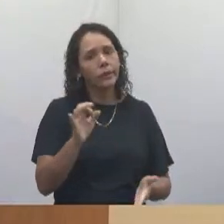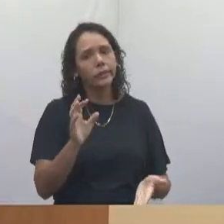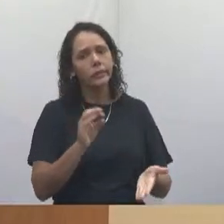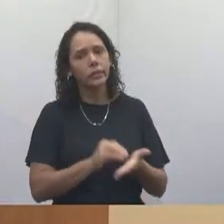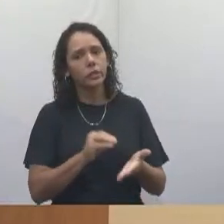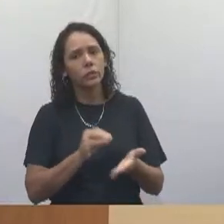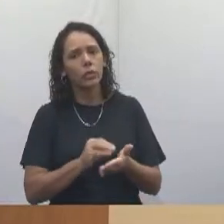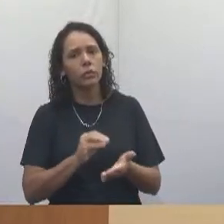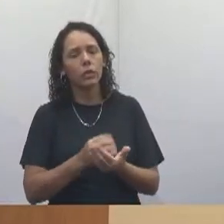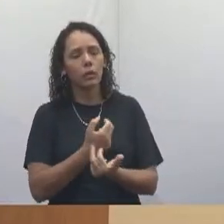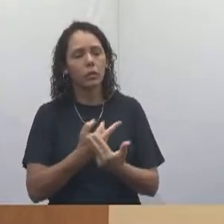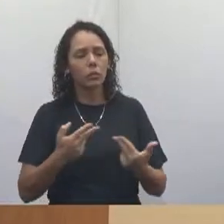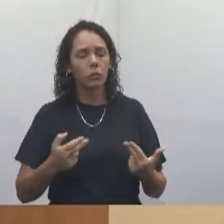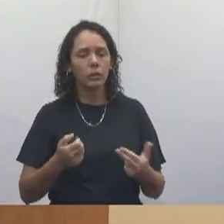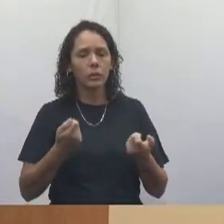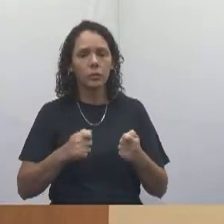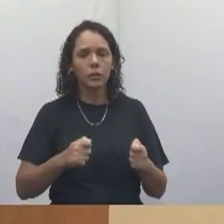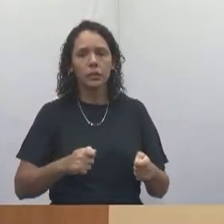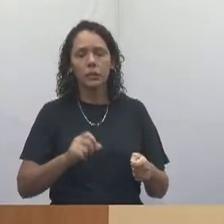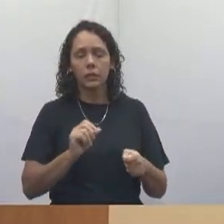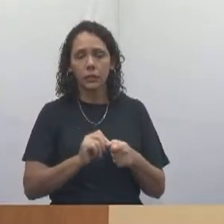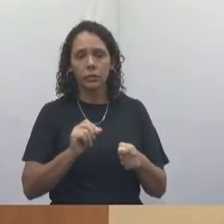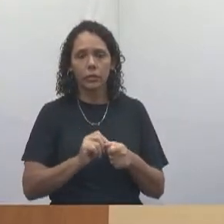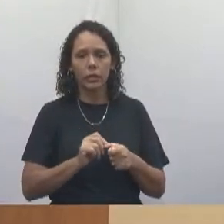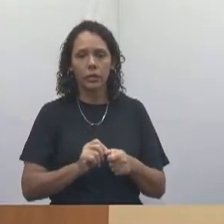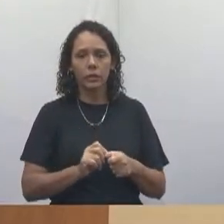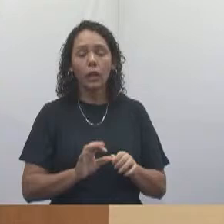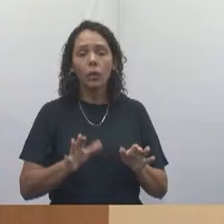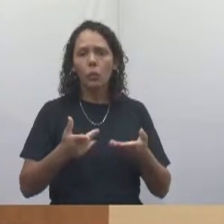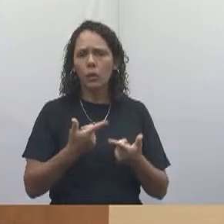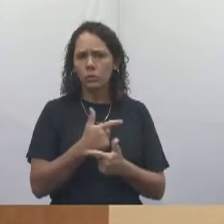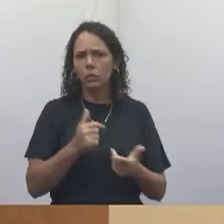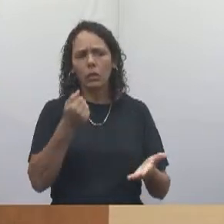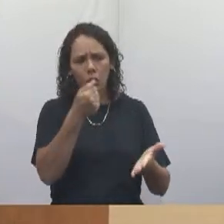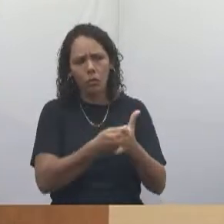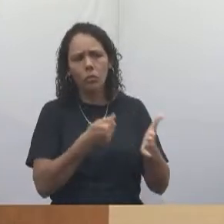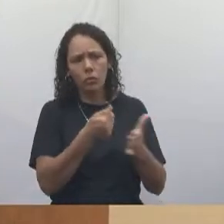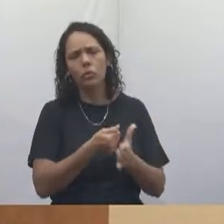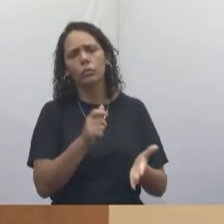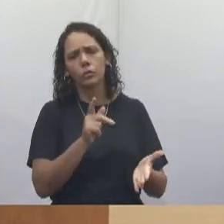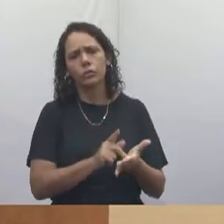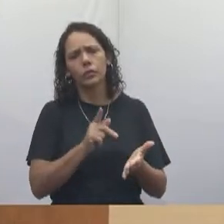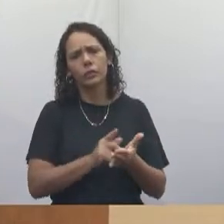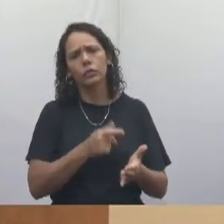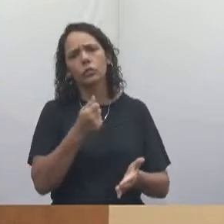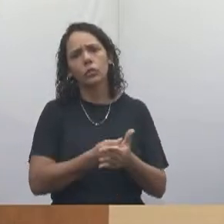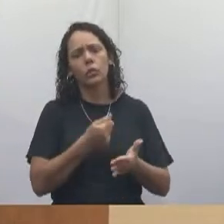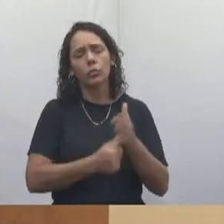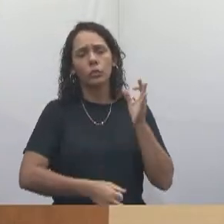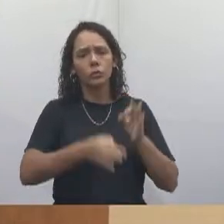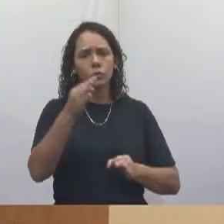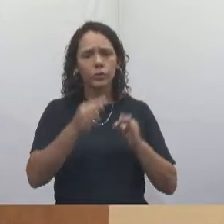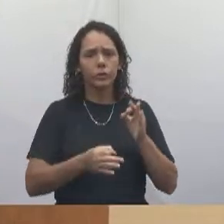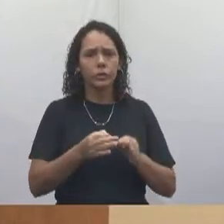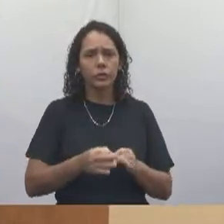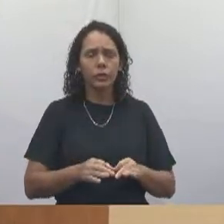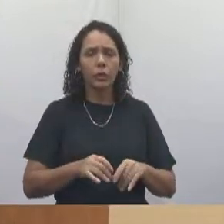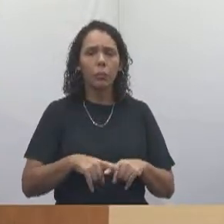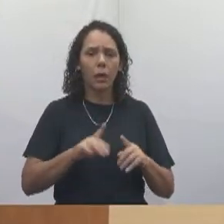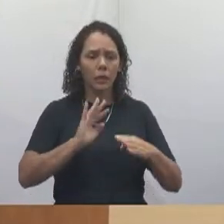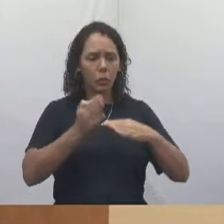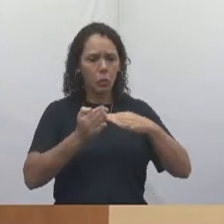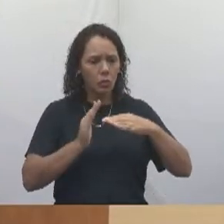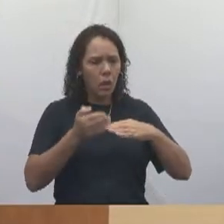feito. E eu vou lá e cobro quando não está sendo bem feito, e cobro com justiça. Agora, andar nos bairros, ver